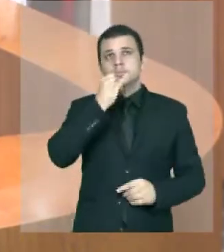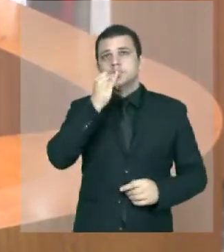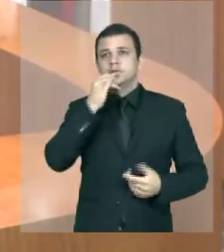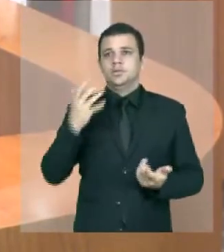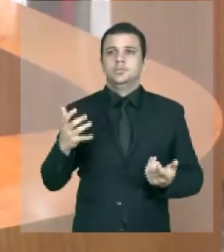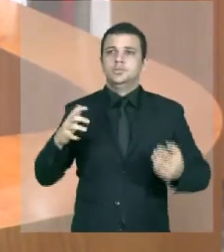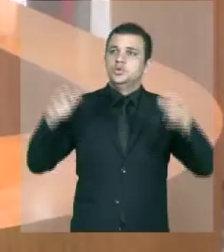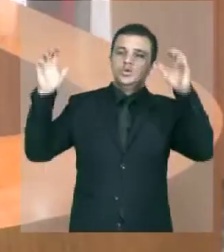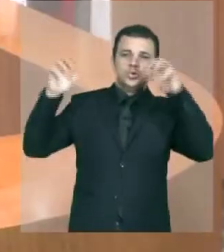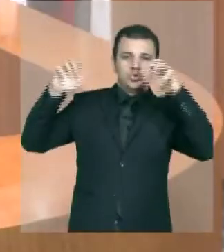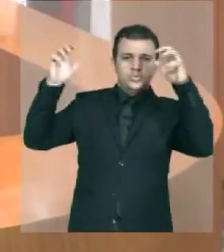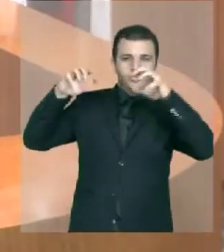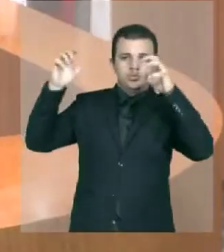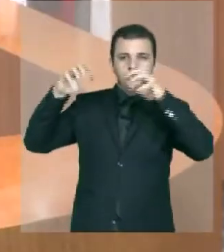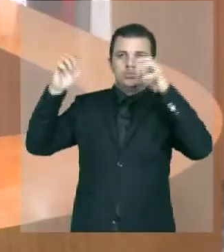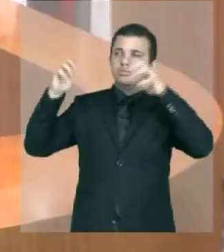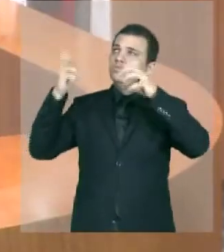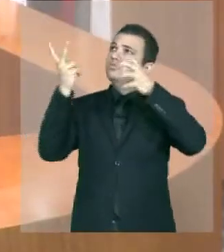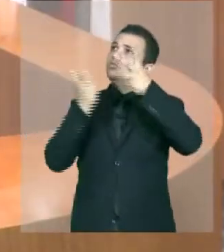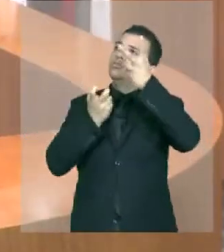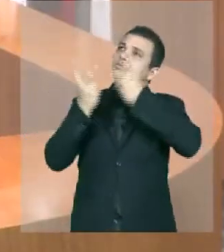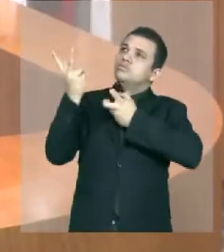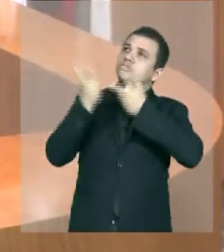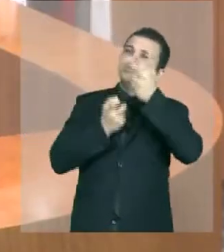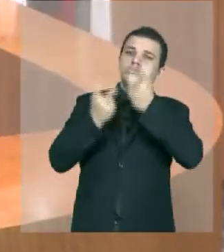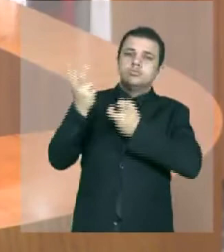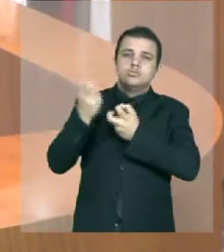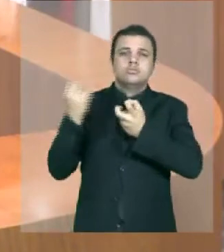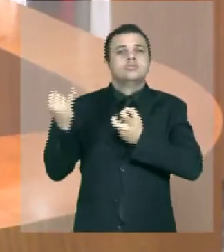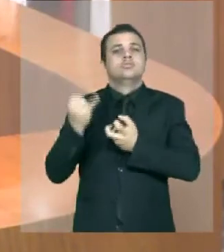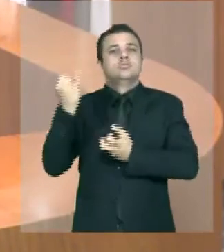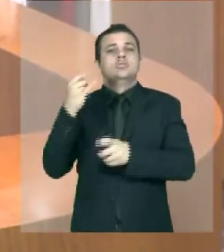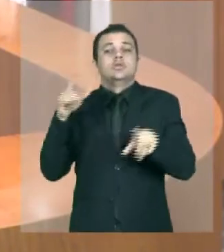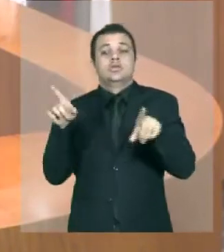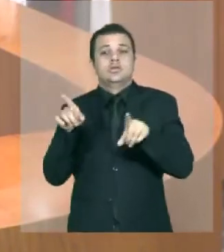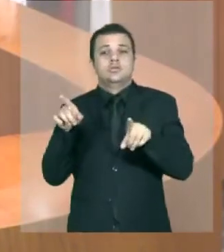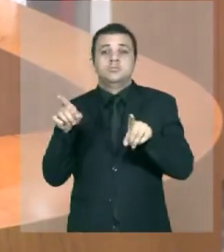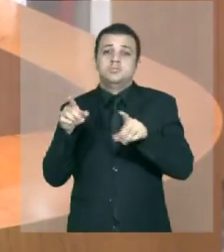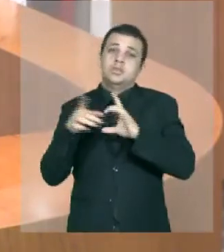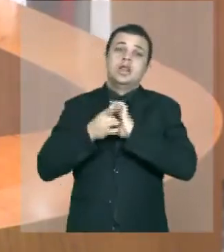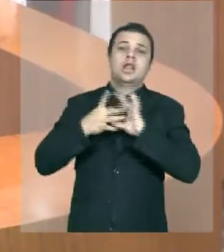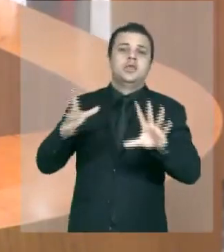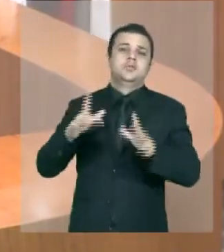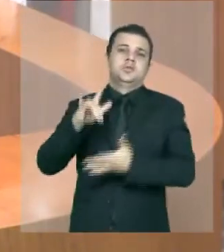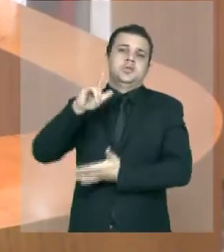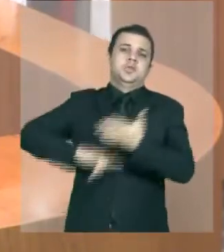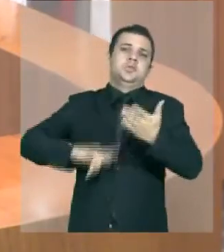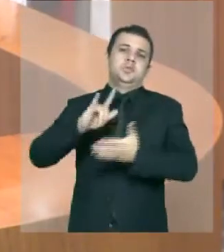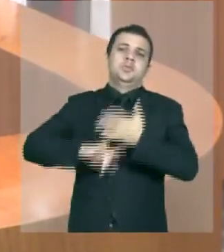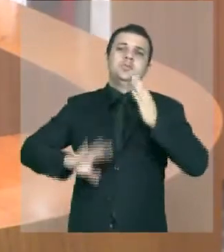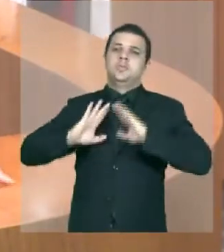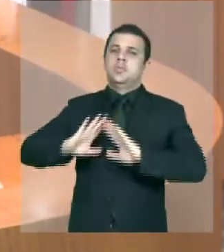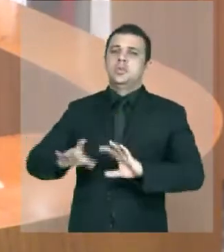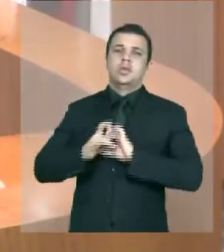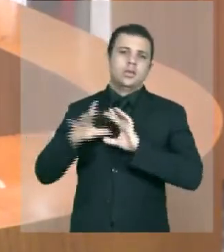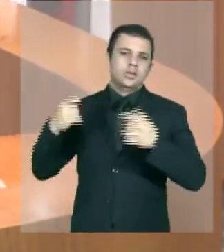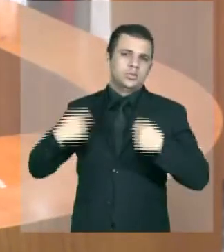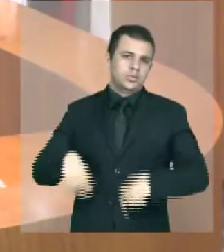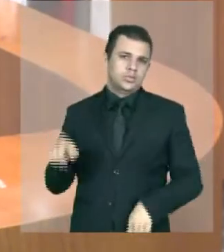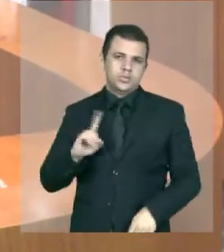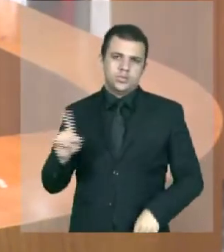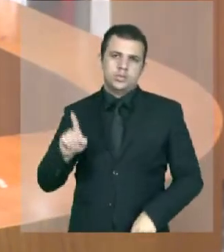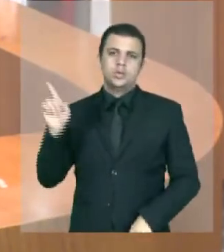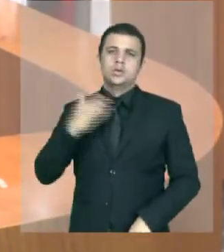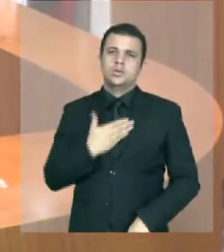a isenção da outorga na captação da água da chuva. Então, o executivo já encaminhou essa casa. Fiquei muito feliz em saber, levei a notícia que nós